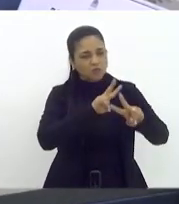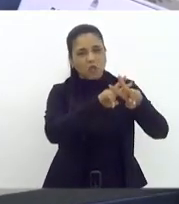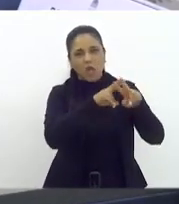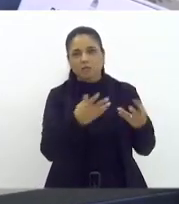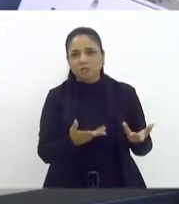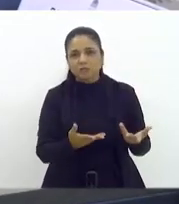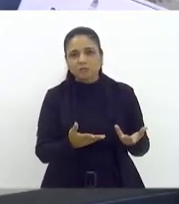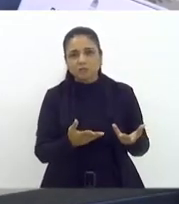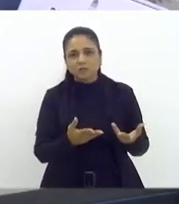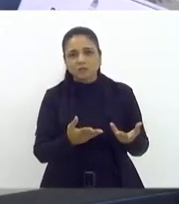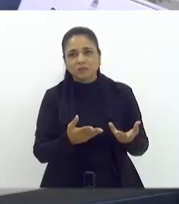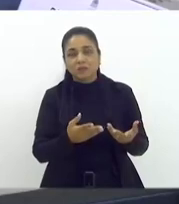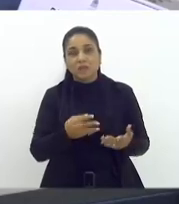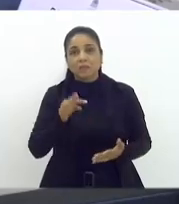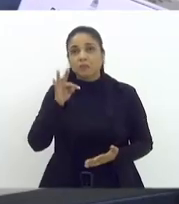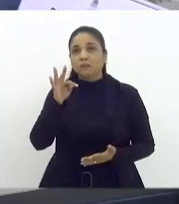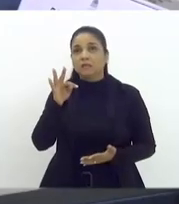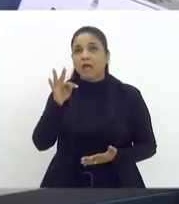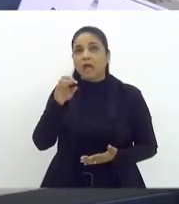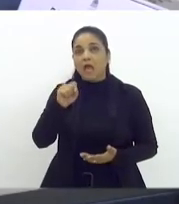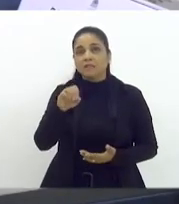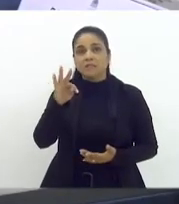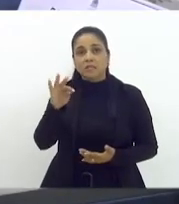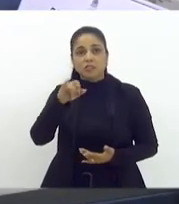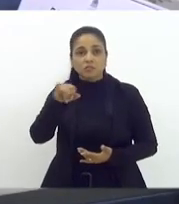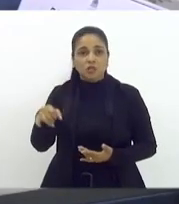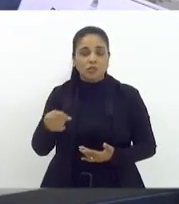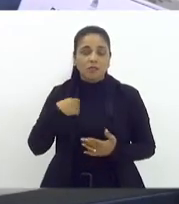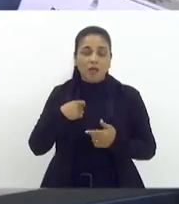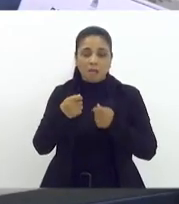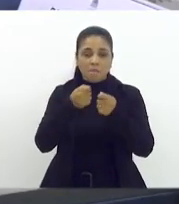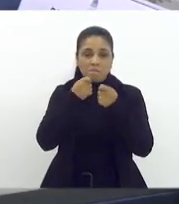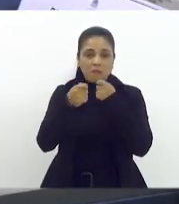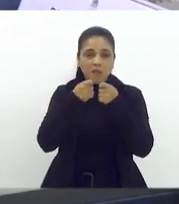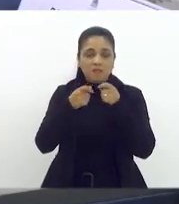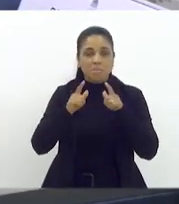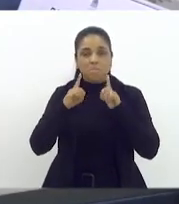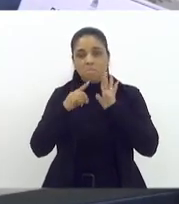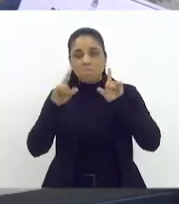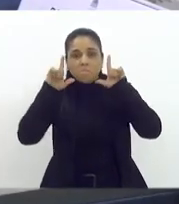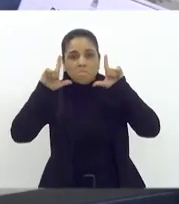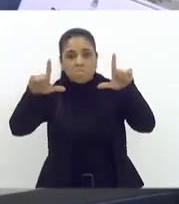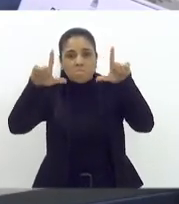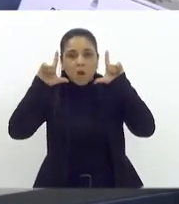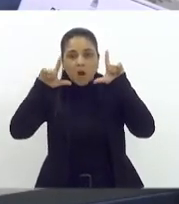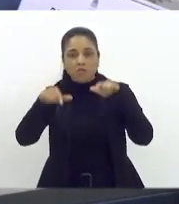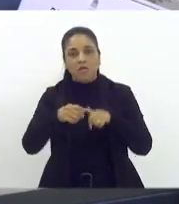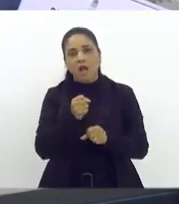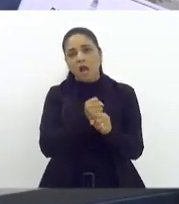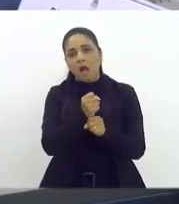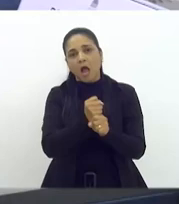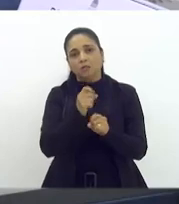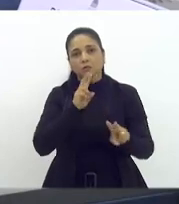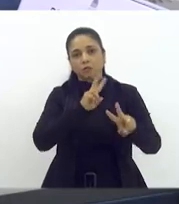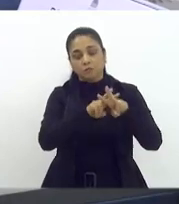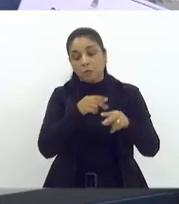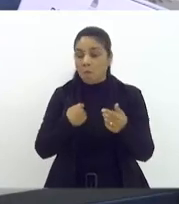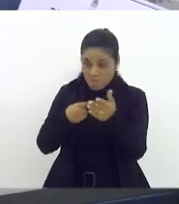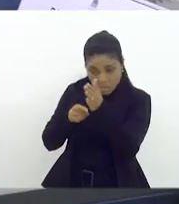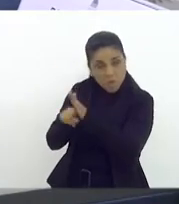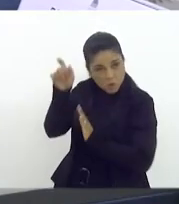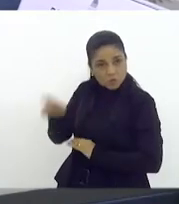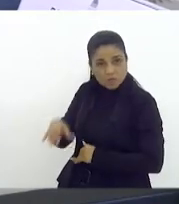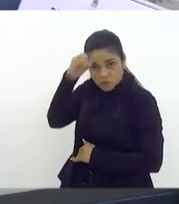primeiro STJ aí vem a imprensa mostra aquela pessoa olha ele tava tantos anos preso Pergunta para